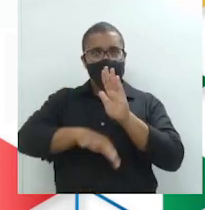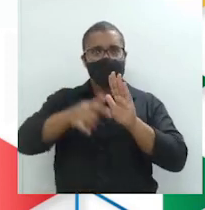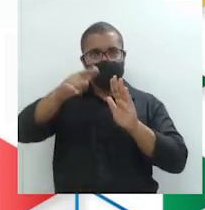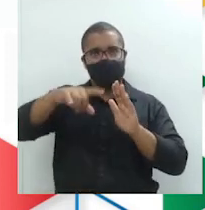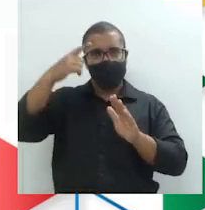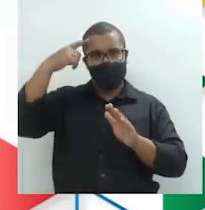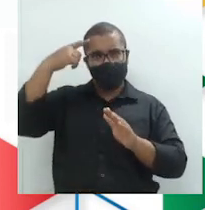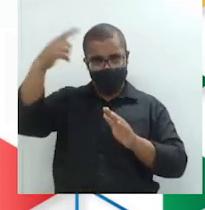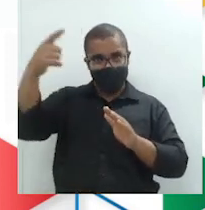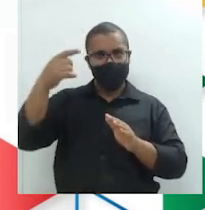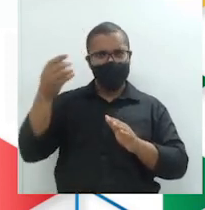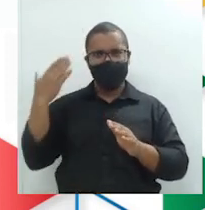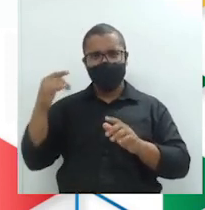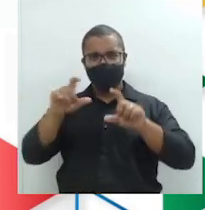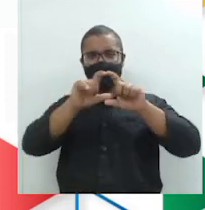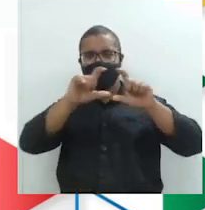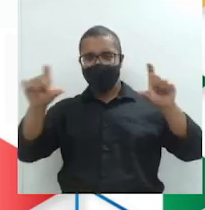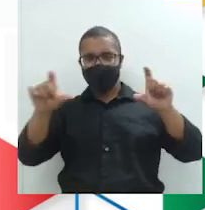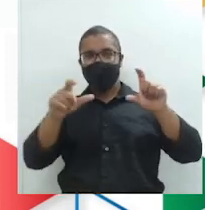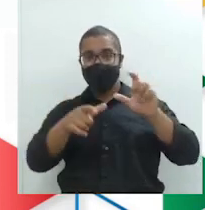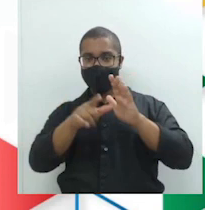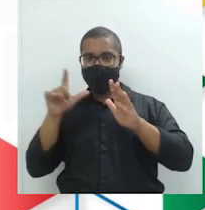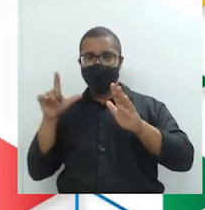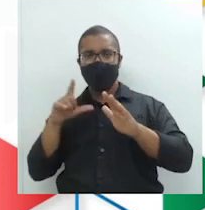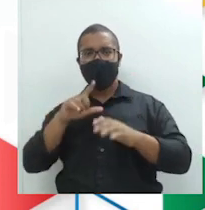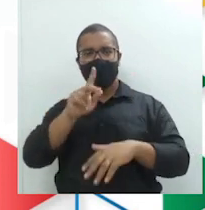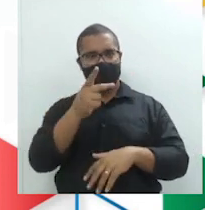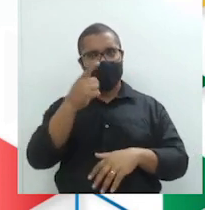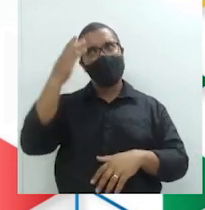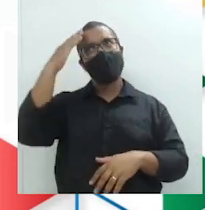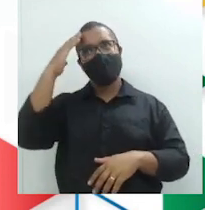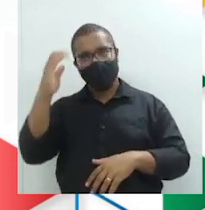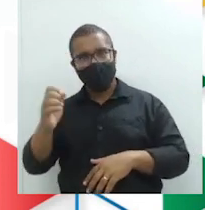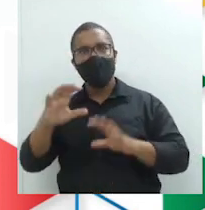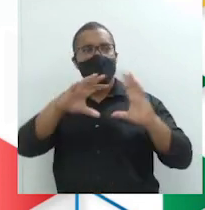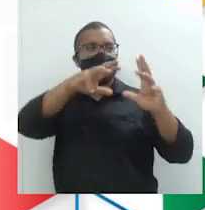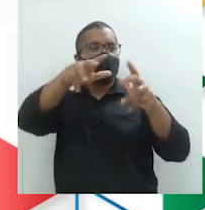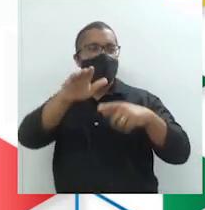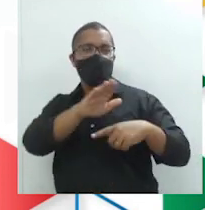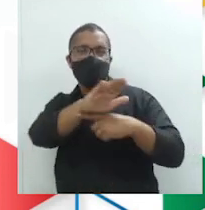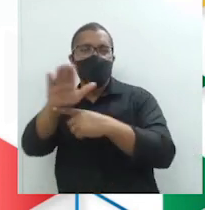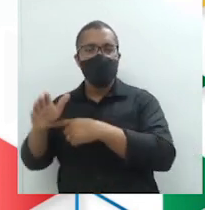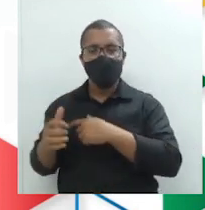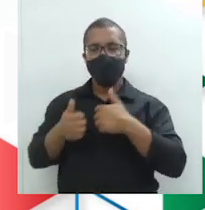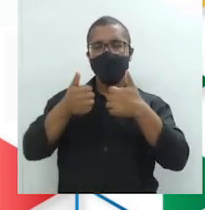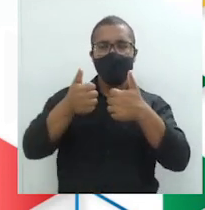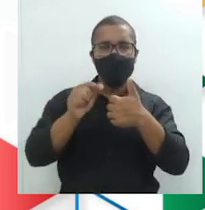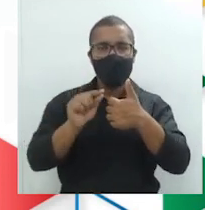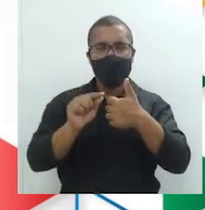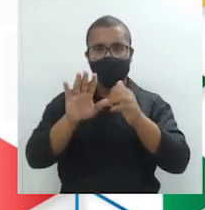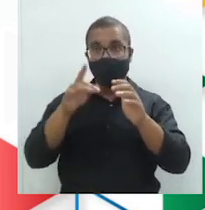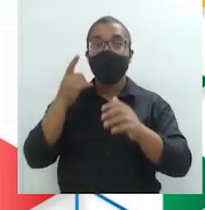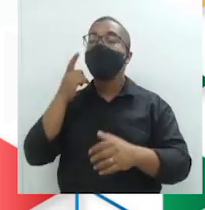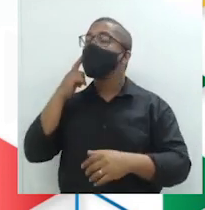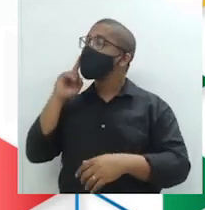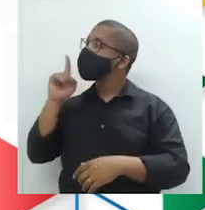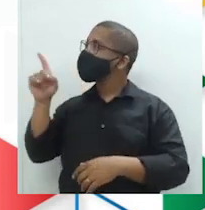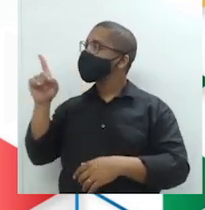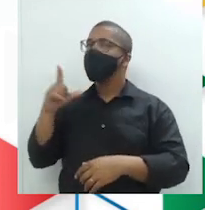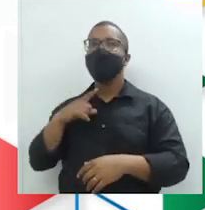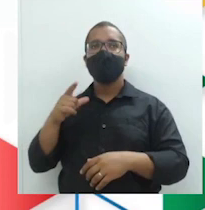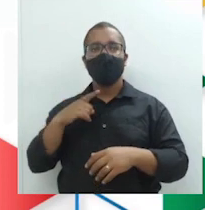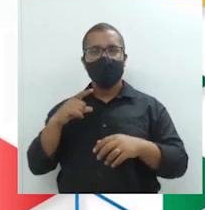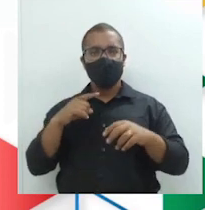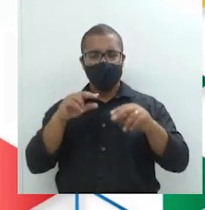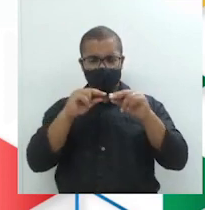de H? Que H é que sabe o que é bom para a humanidade. Veja só, nós temos uma lâmpada em forma de